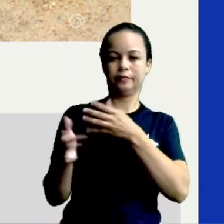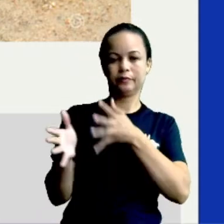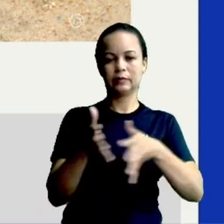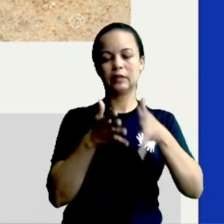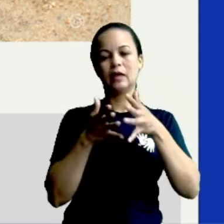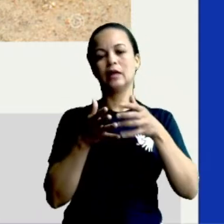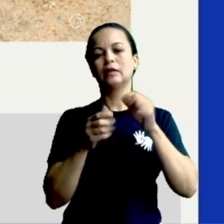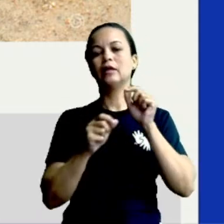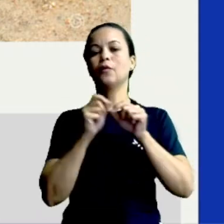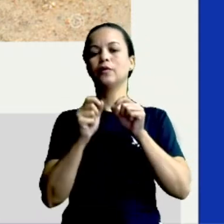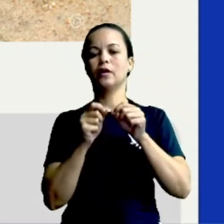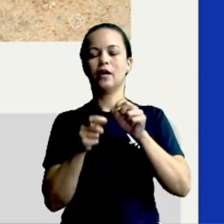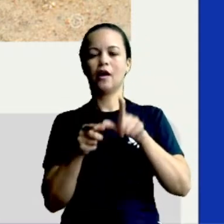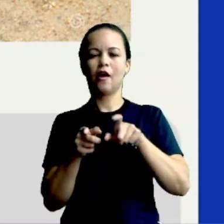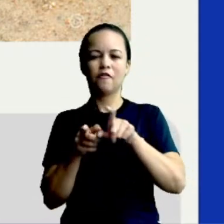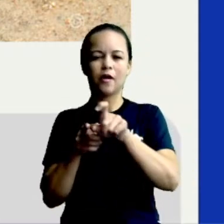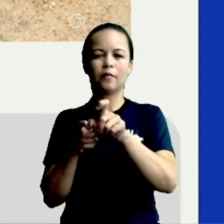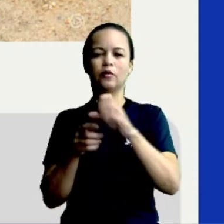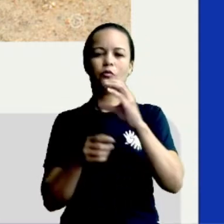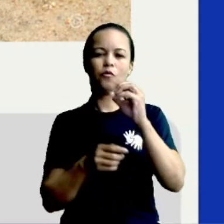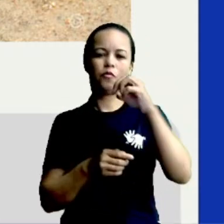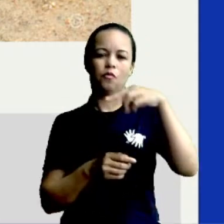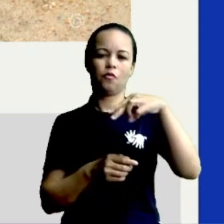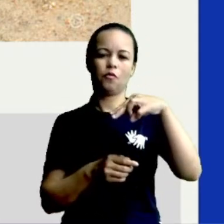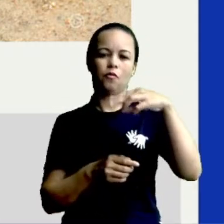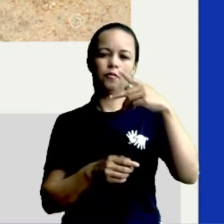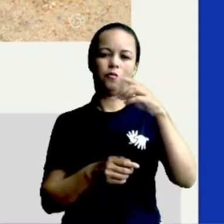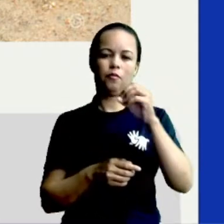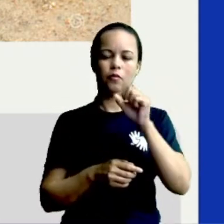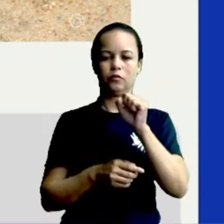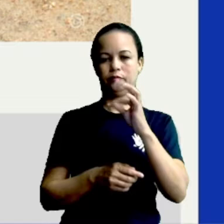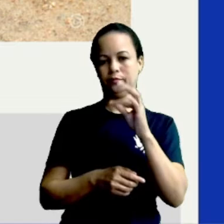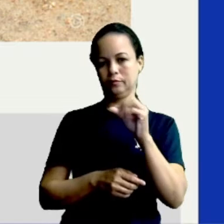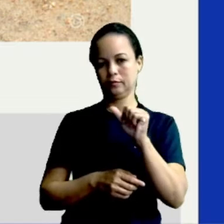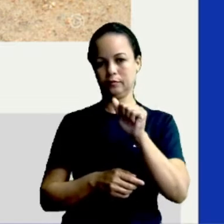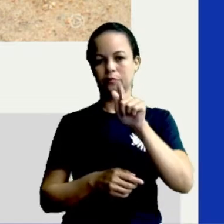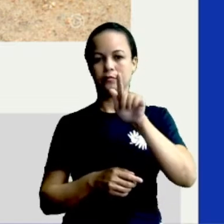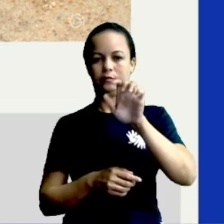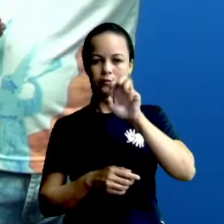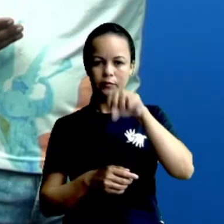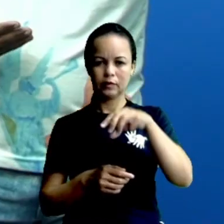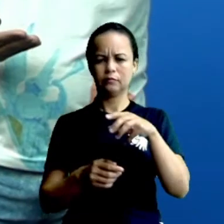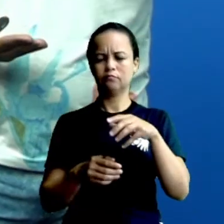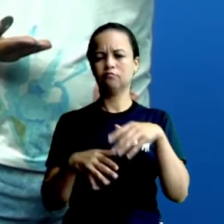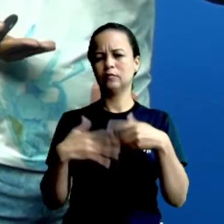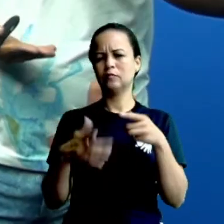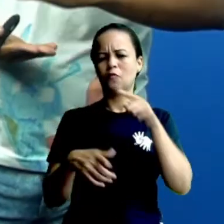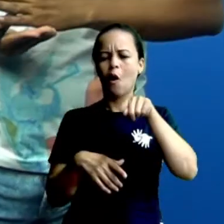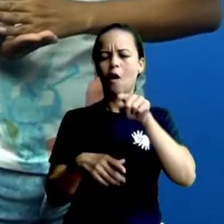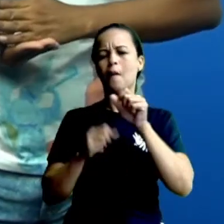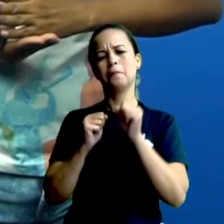da vermicompostagem. A compostagem nada mais é do que você